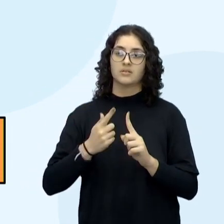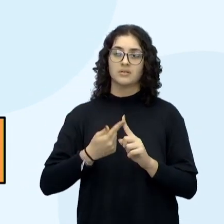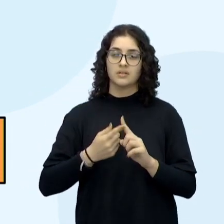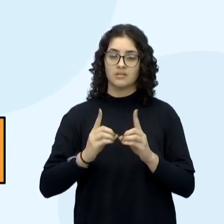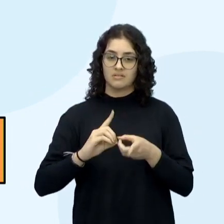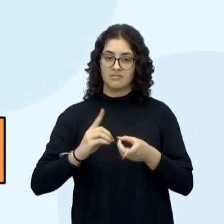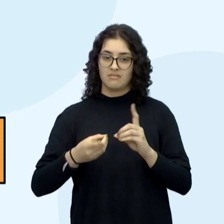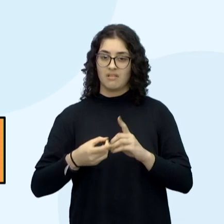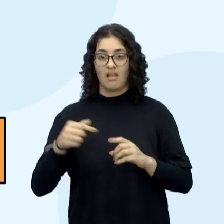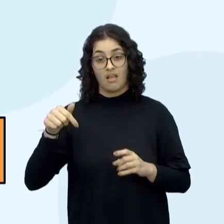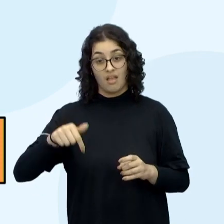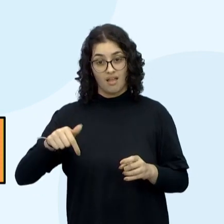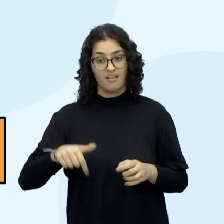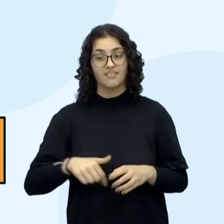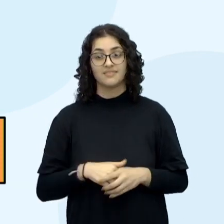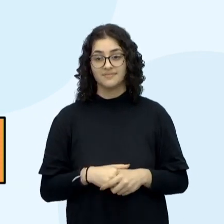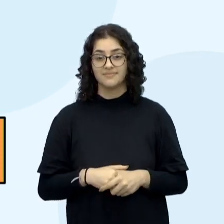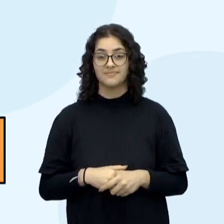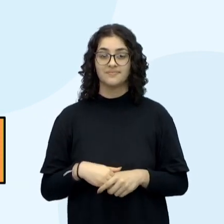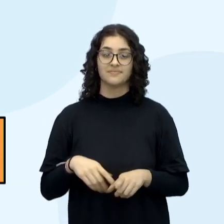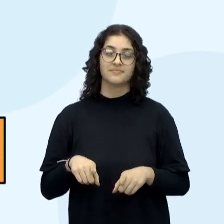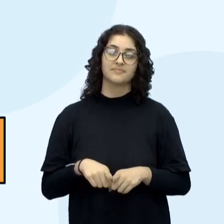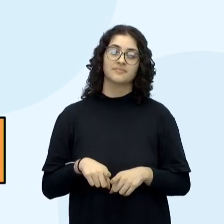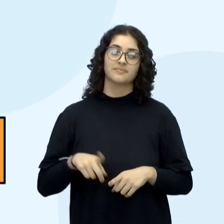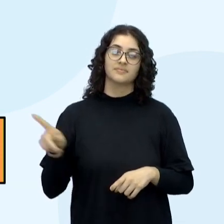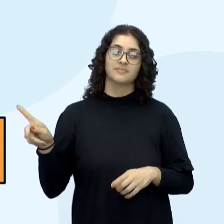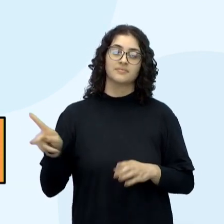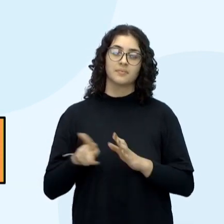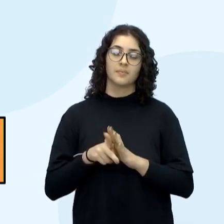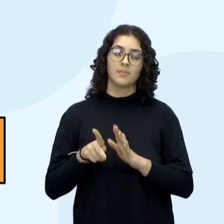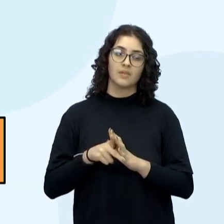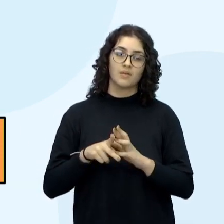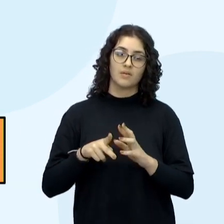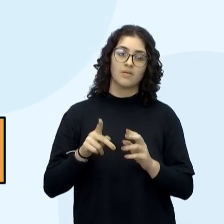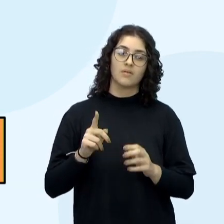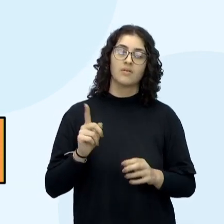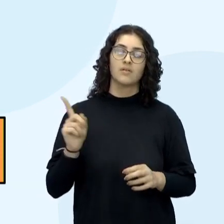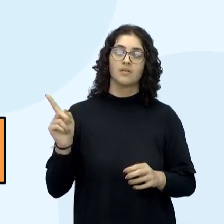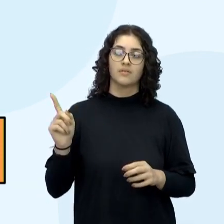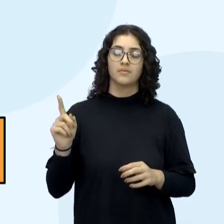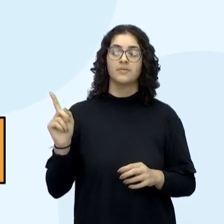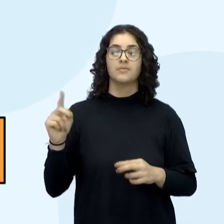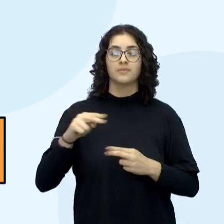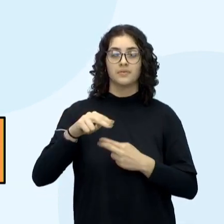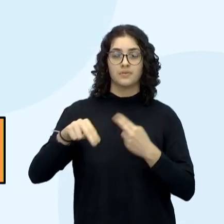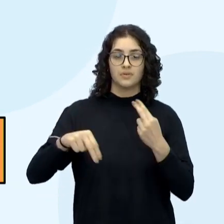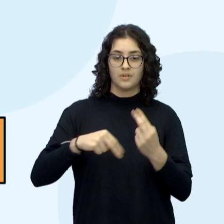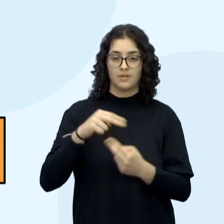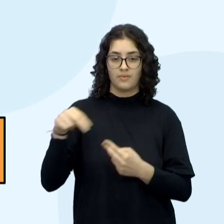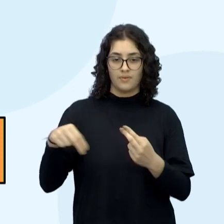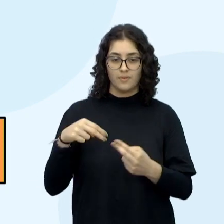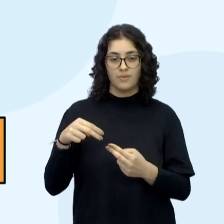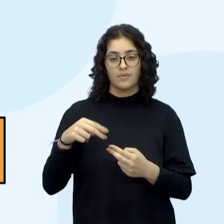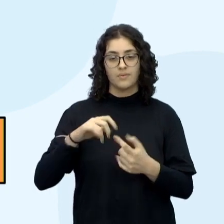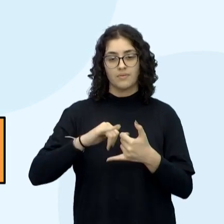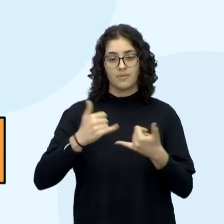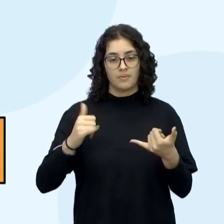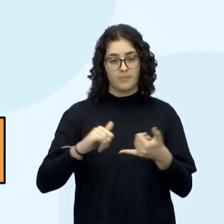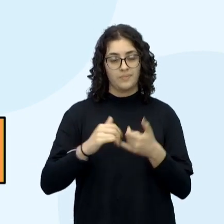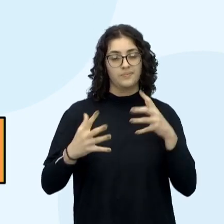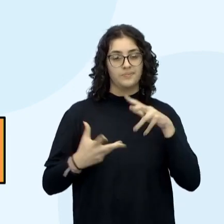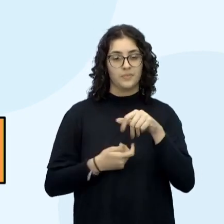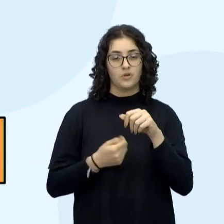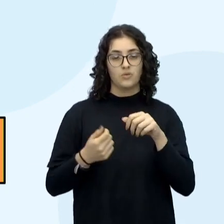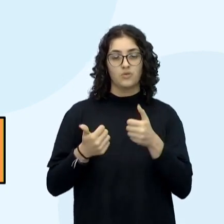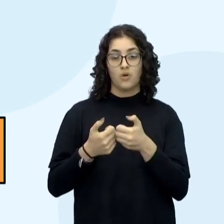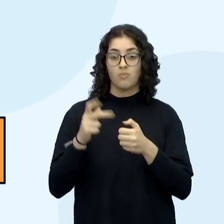Dinâmica. Que é este aqui, né? Esse componente curricular que a gente trabalha aqui durante as aulas. Professora Vivi, Universo Elétrico no